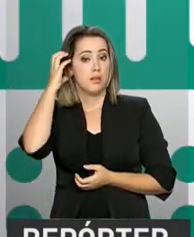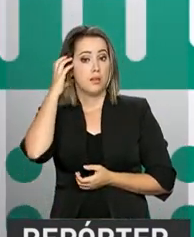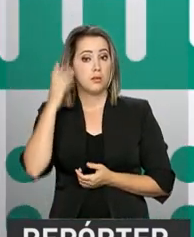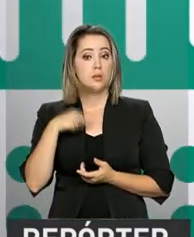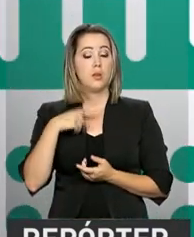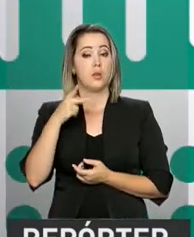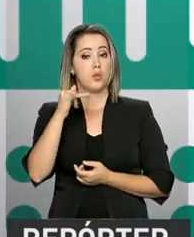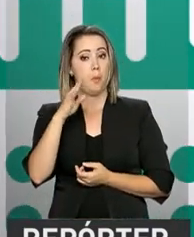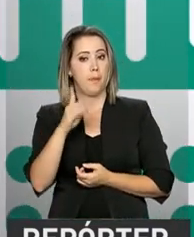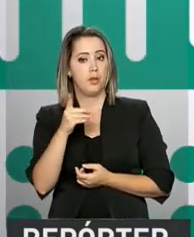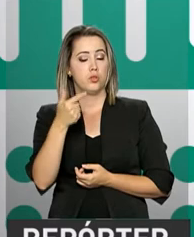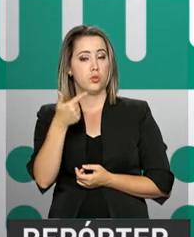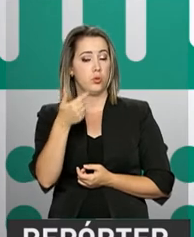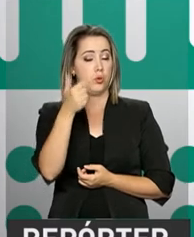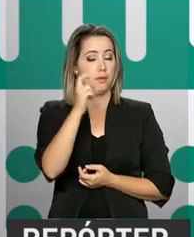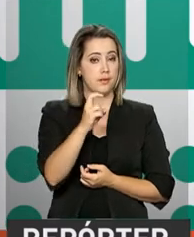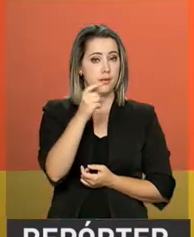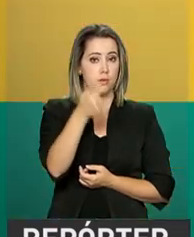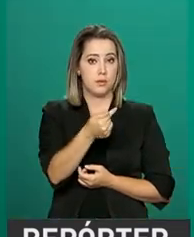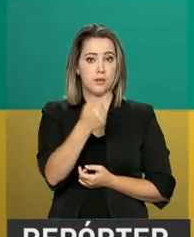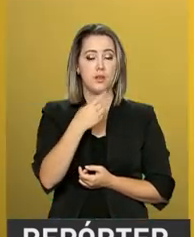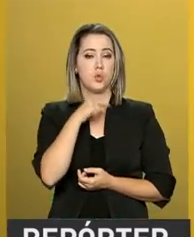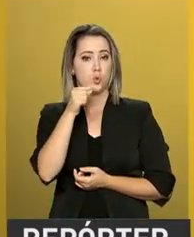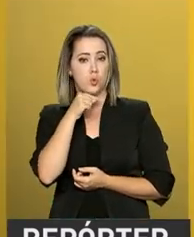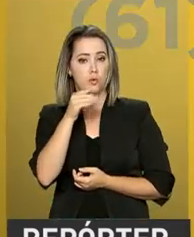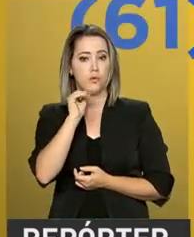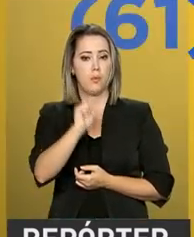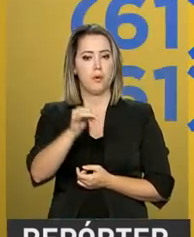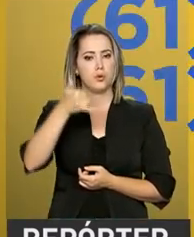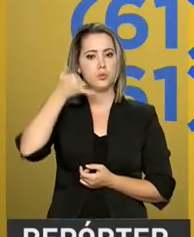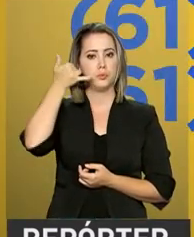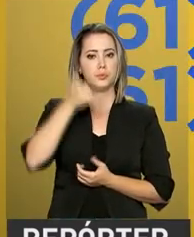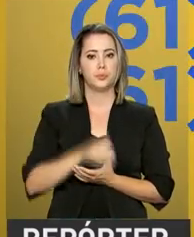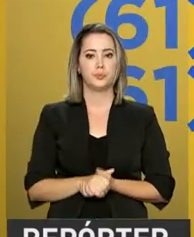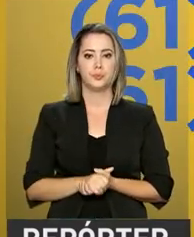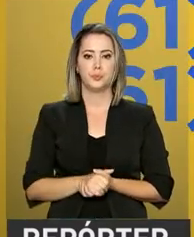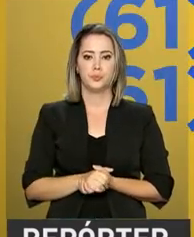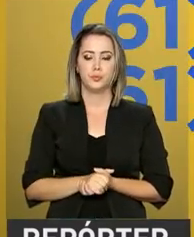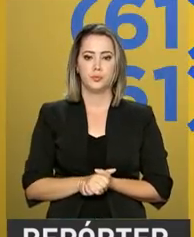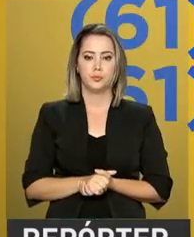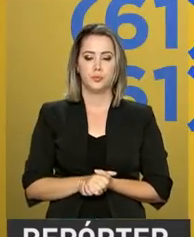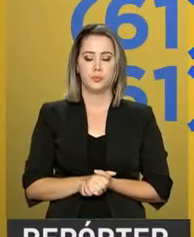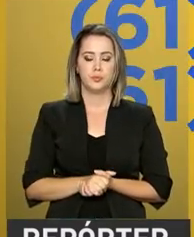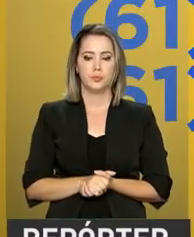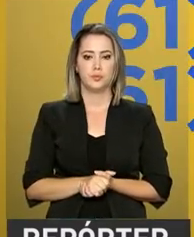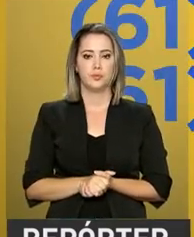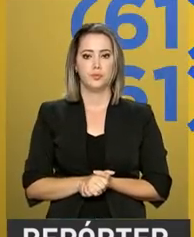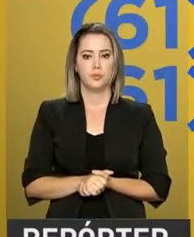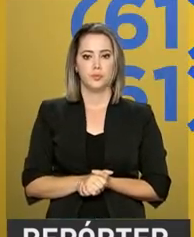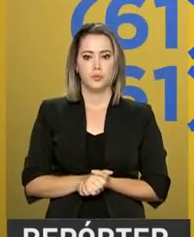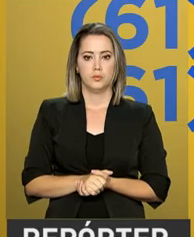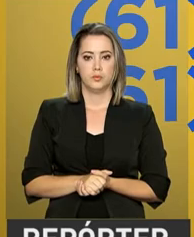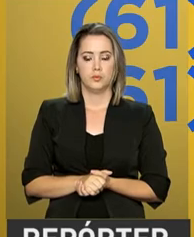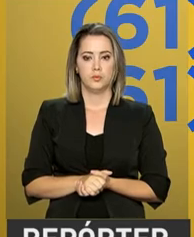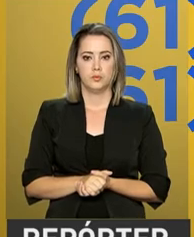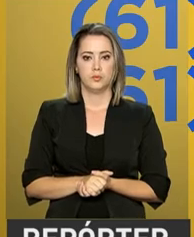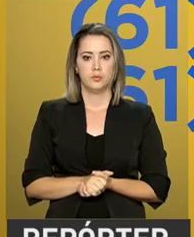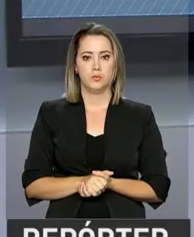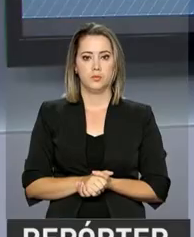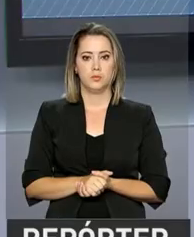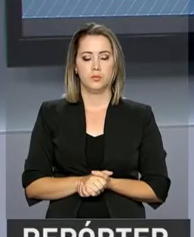pib de áudio é 257 em caso de dúvidas ligue para 61 37 995 767 ou 5 7 7